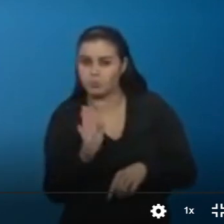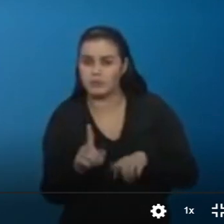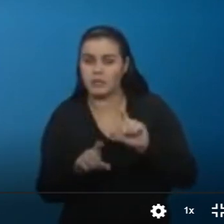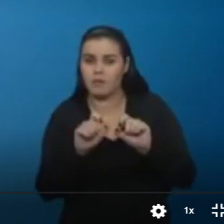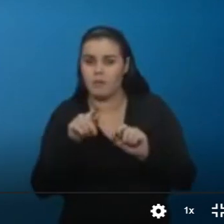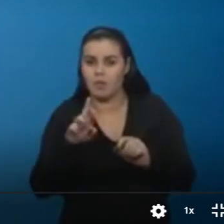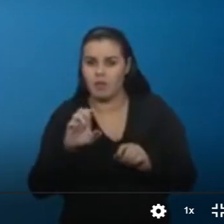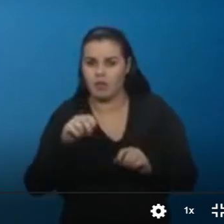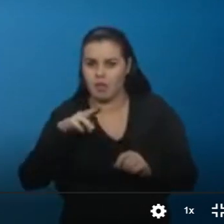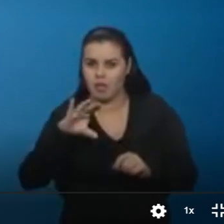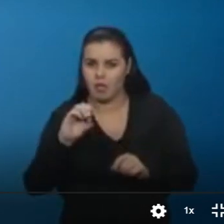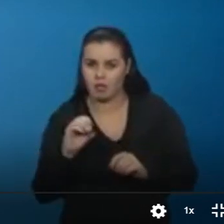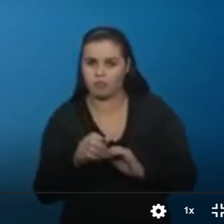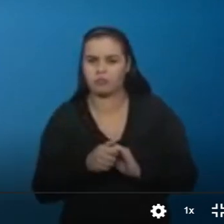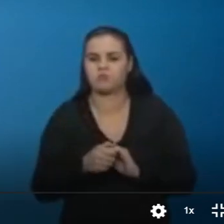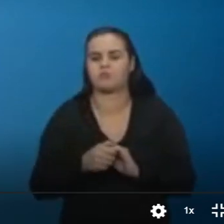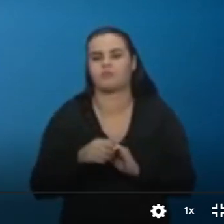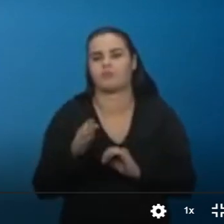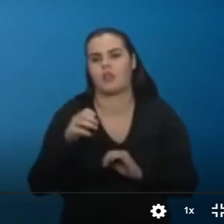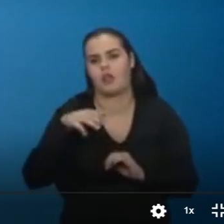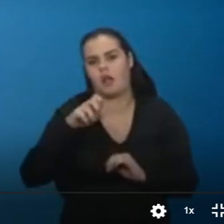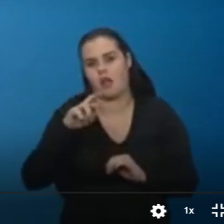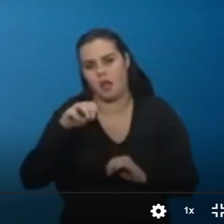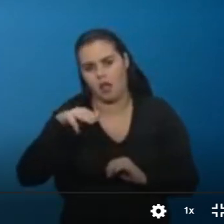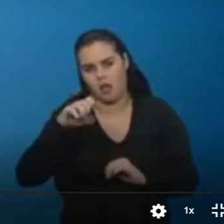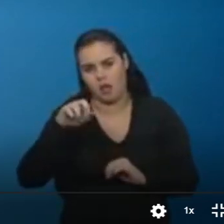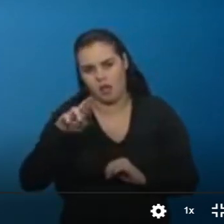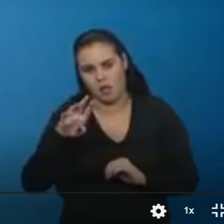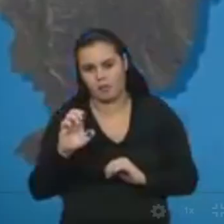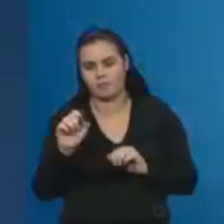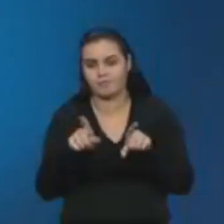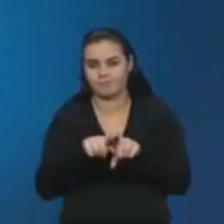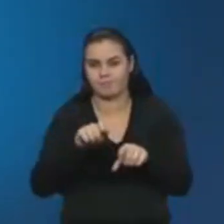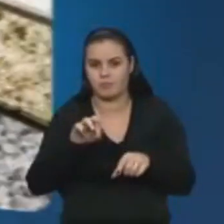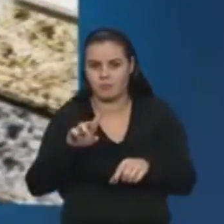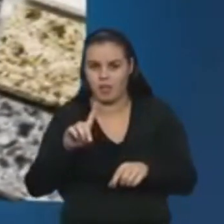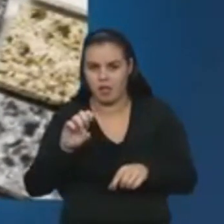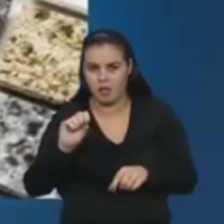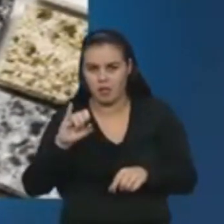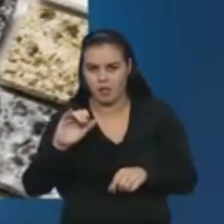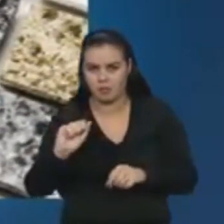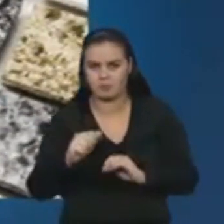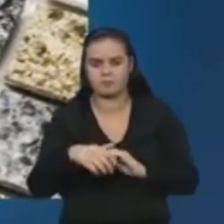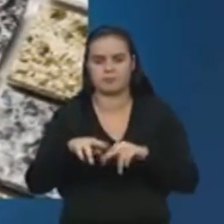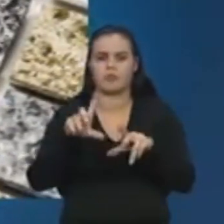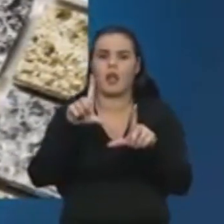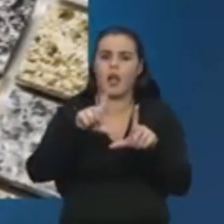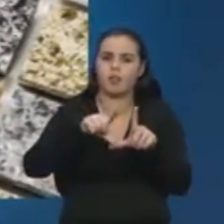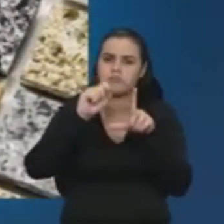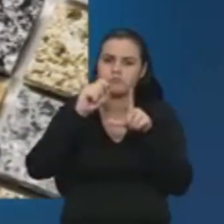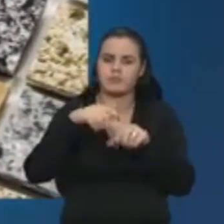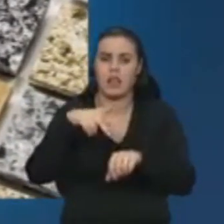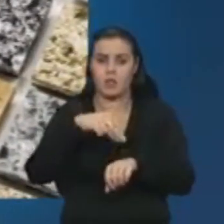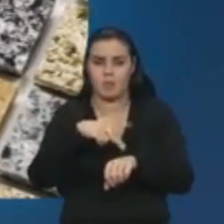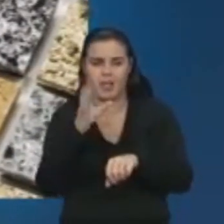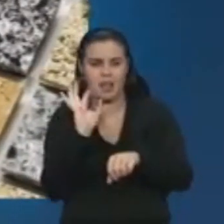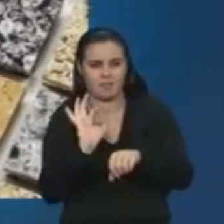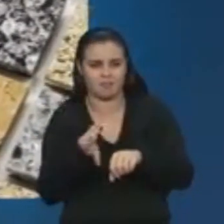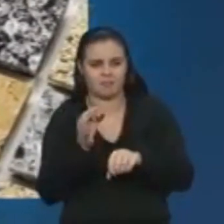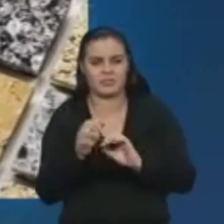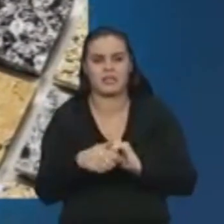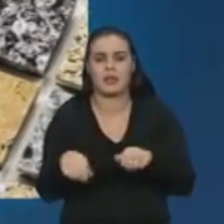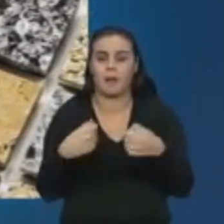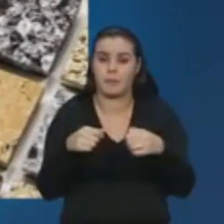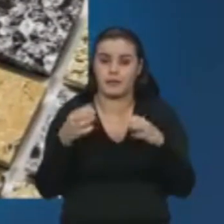o mármore, o basalto, o quartzito e a ardósia. A escolha de uma rocha adequada leva em conta as